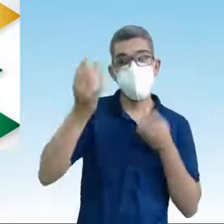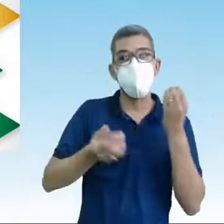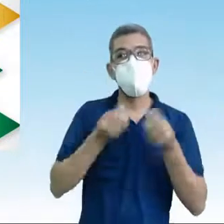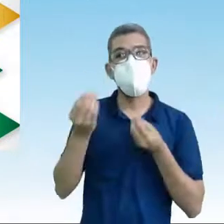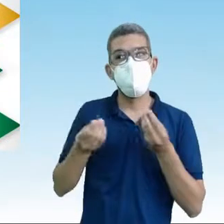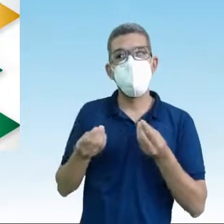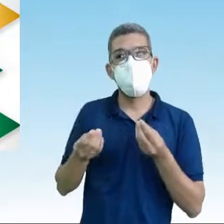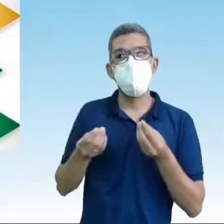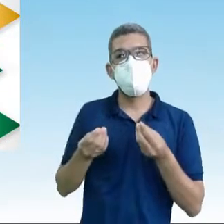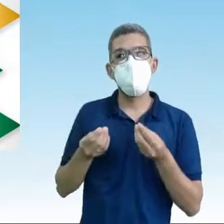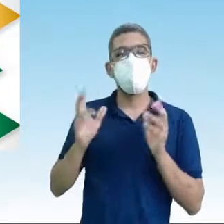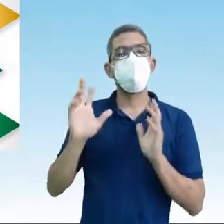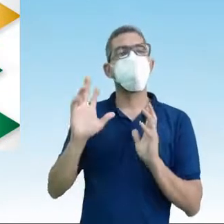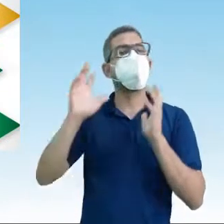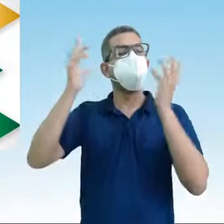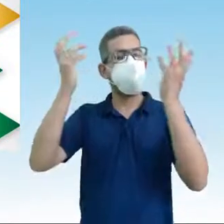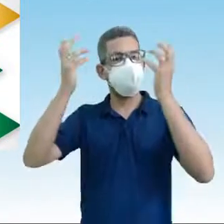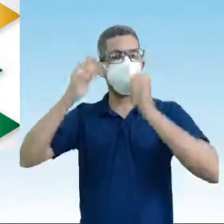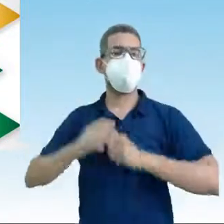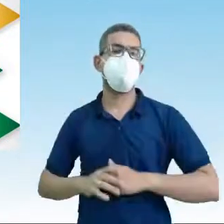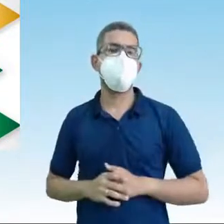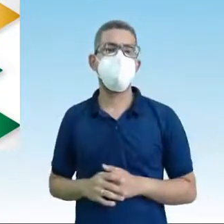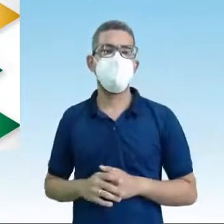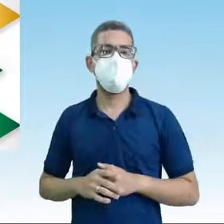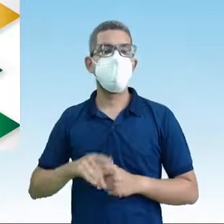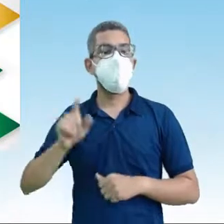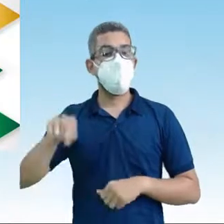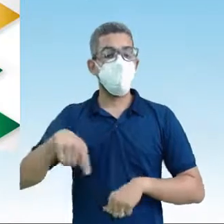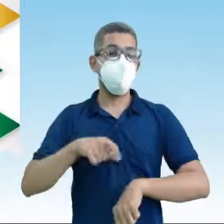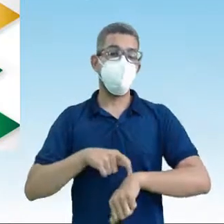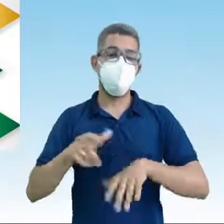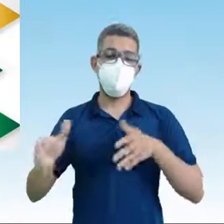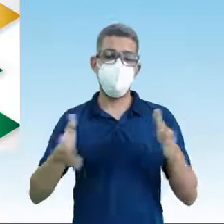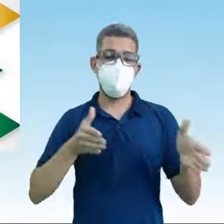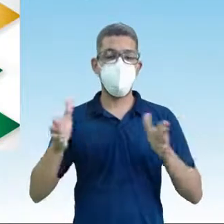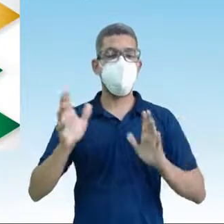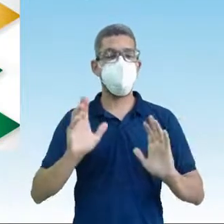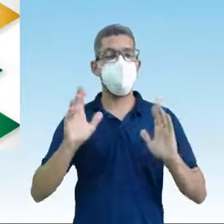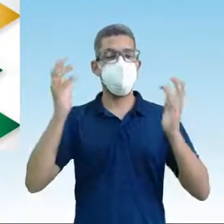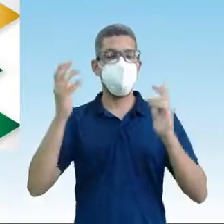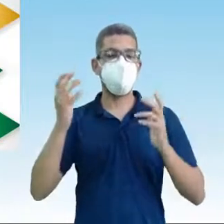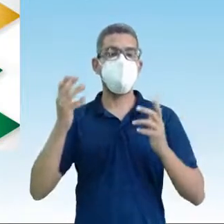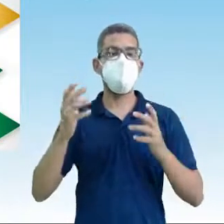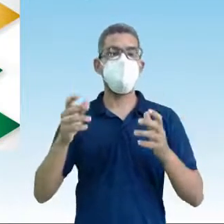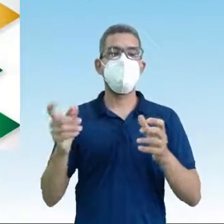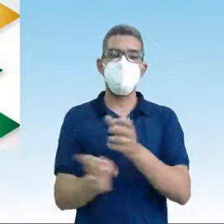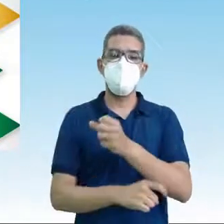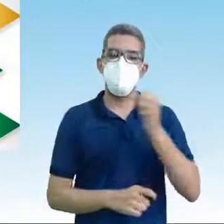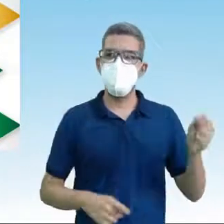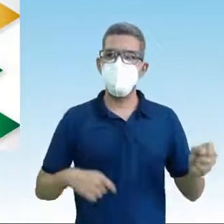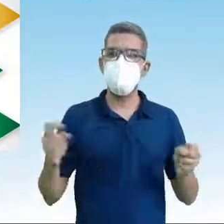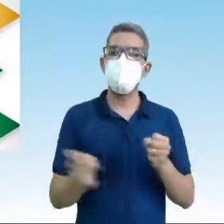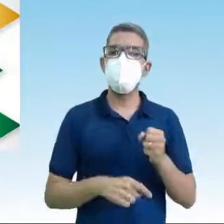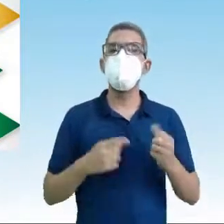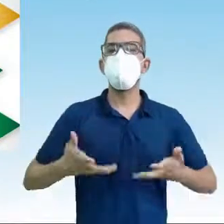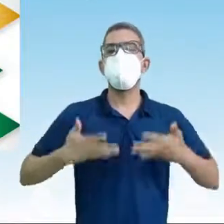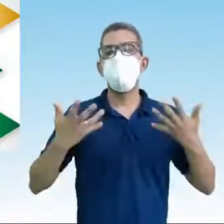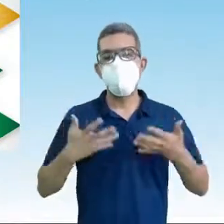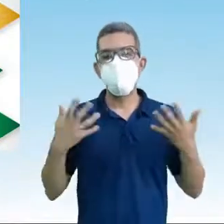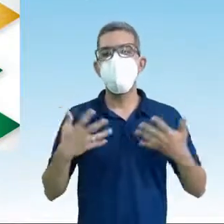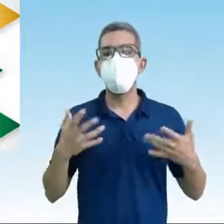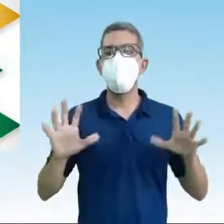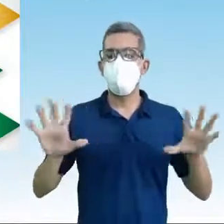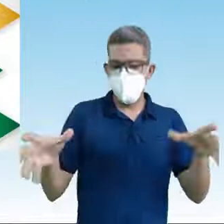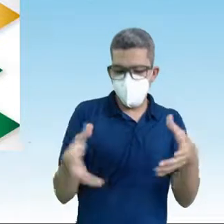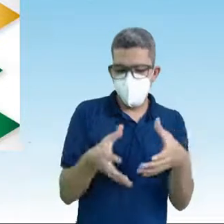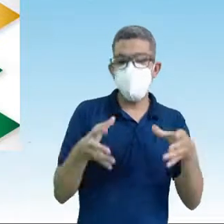irão que festejar. E é um momento realmente de festa. A colheita ela é a alegria onde